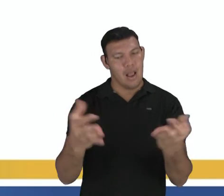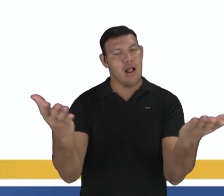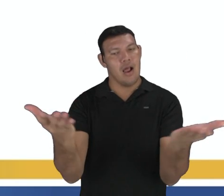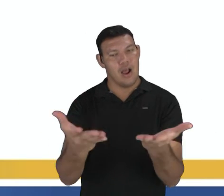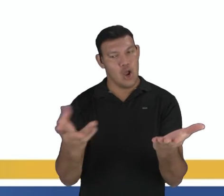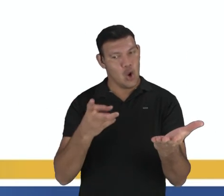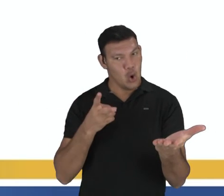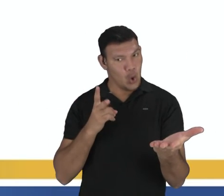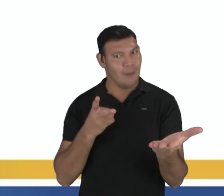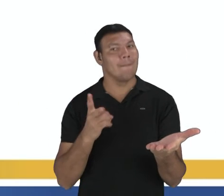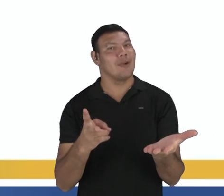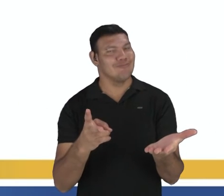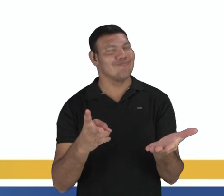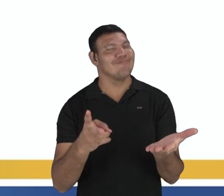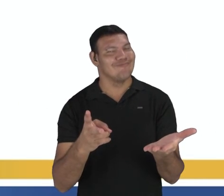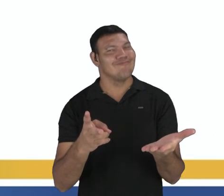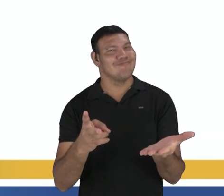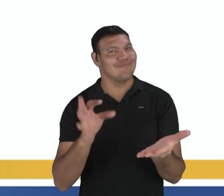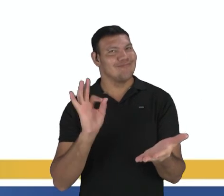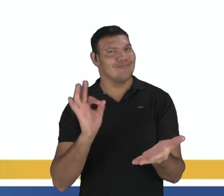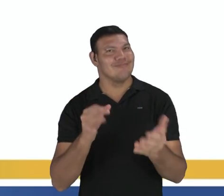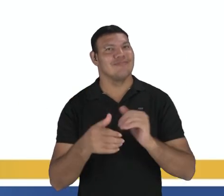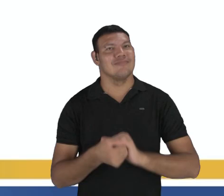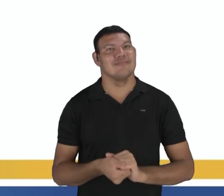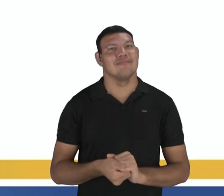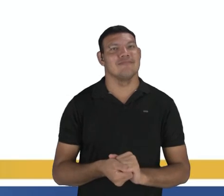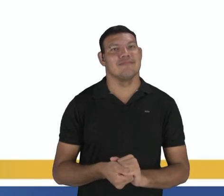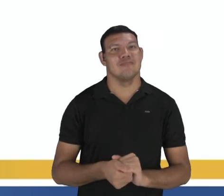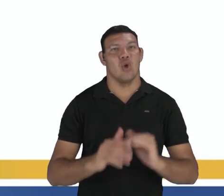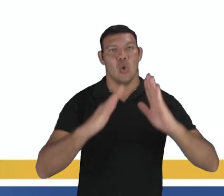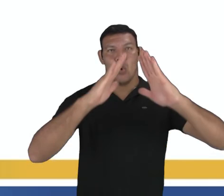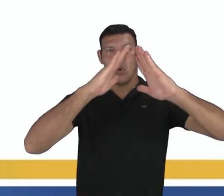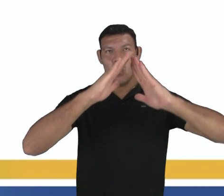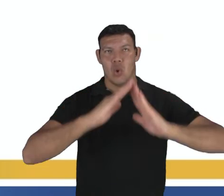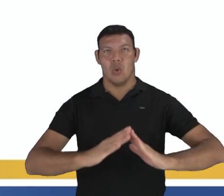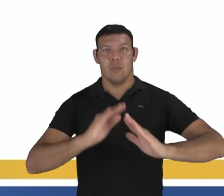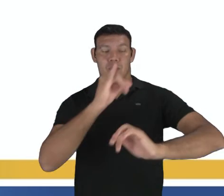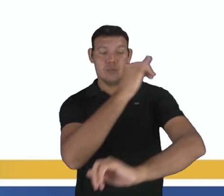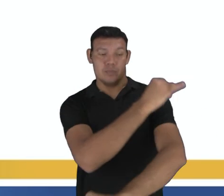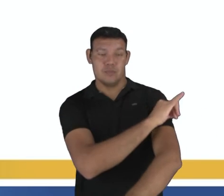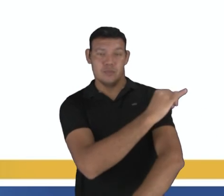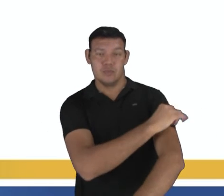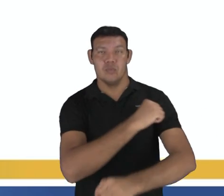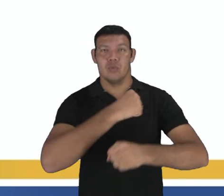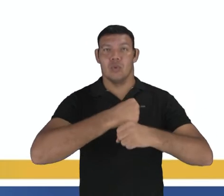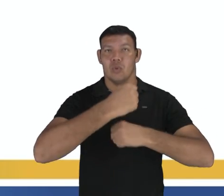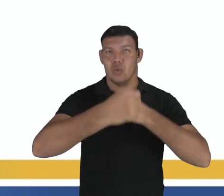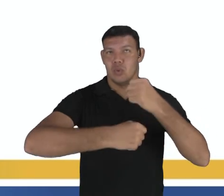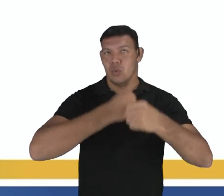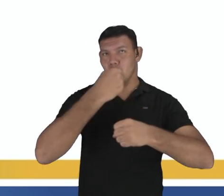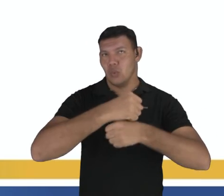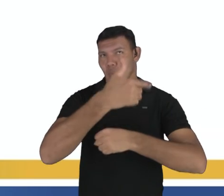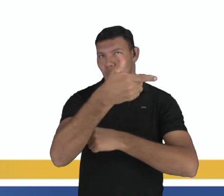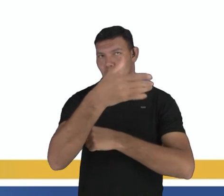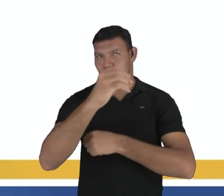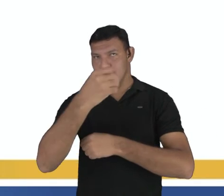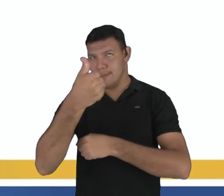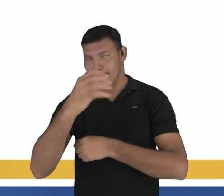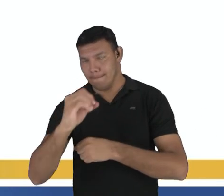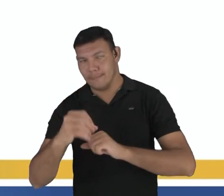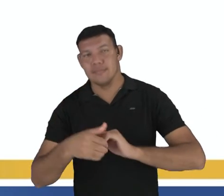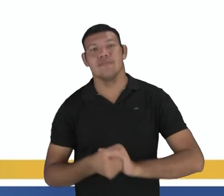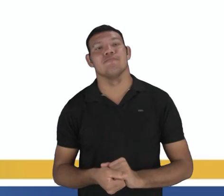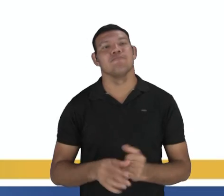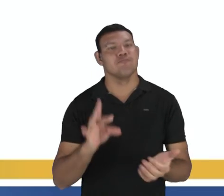perfeito contínuo, certo, galera? Eu estou morando no Rio de Janeiro desde 2010. Então,